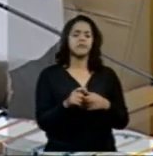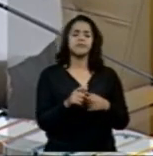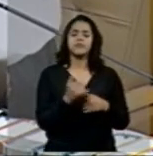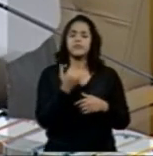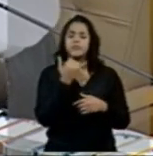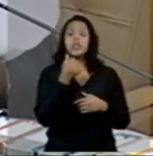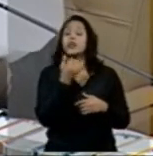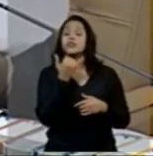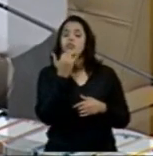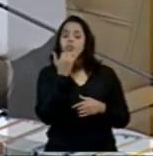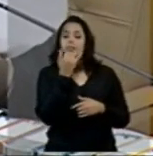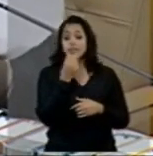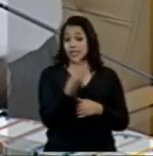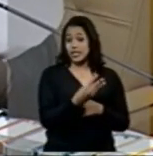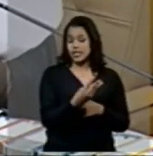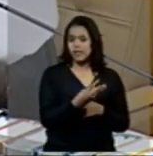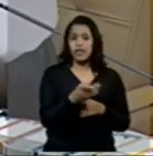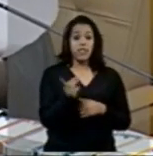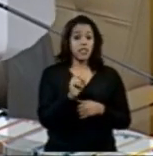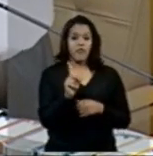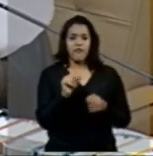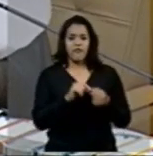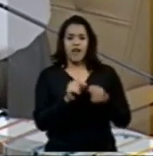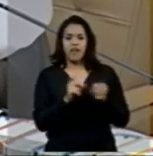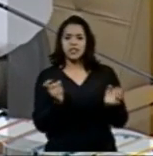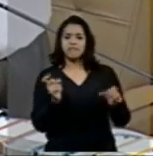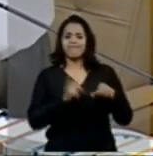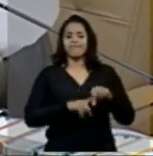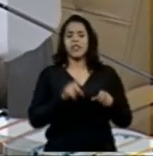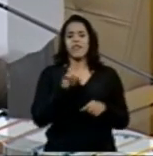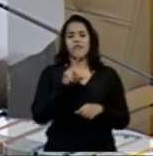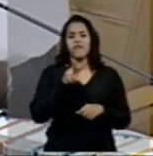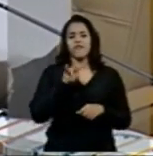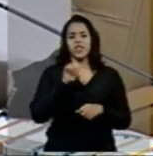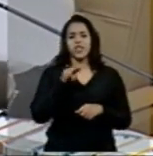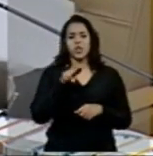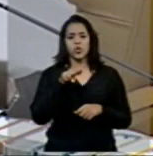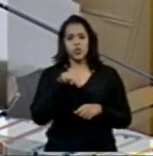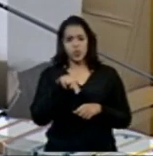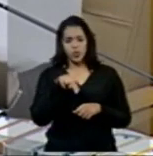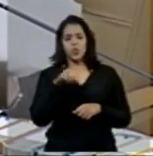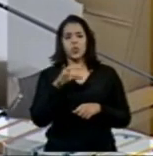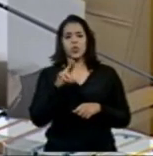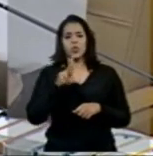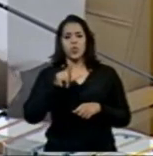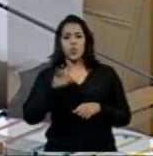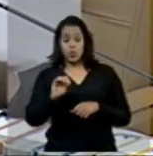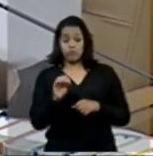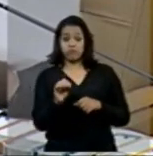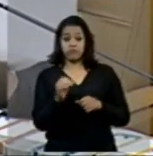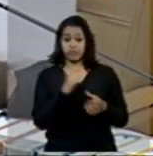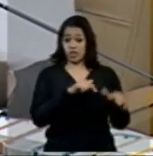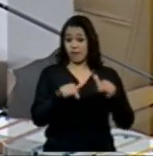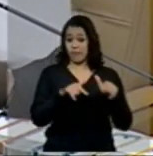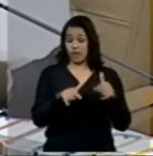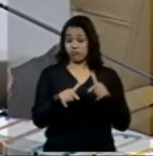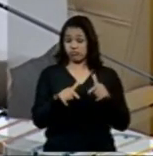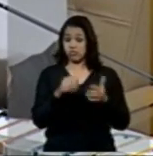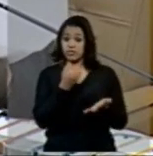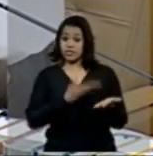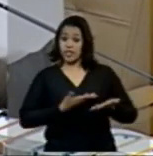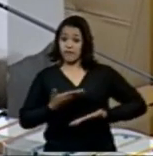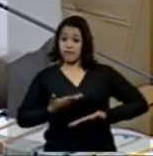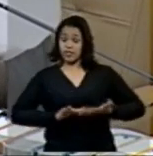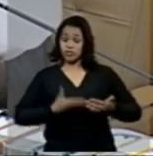perdão, 3. Não forma vínculo de emprego com o tomador a contratação de serviços de vigilância, Lei